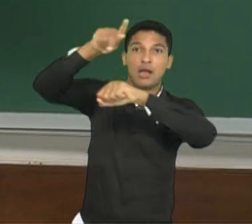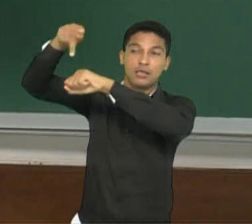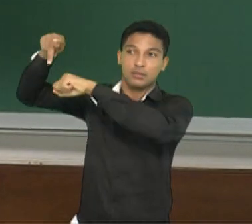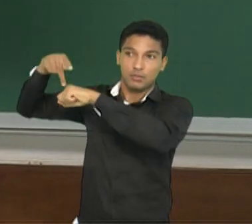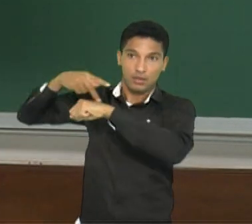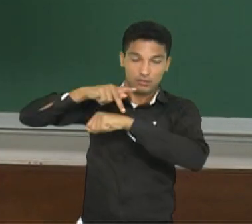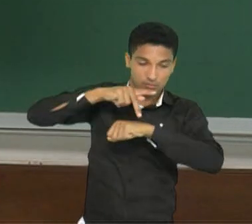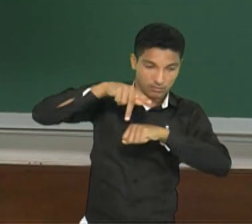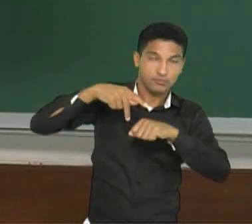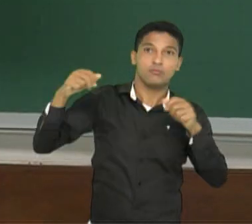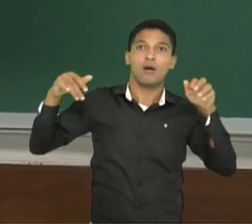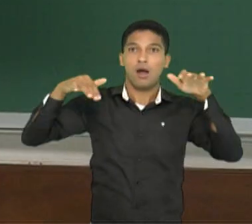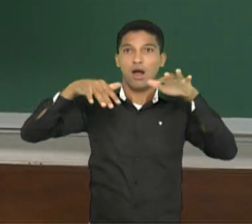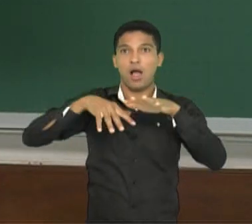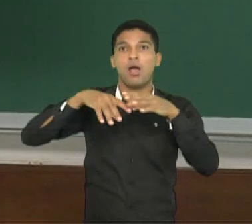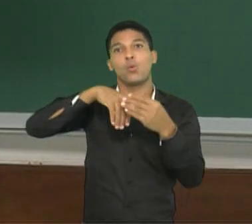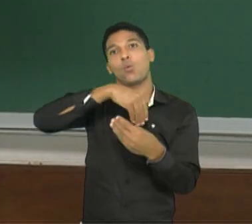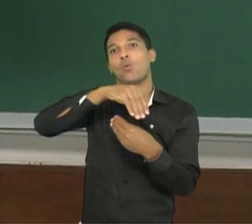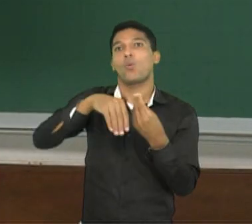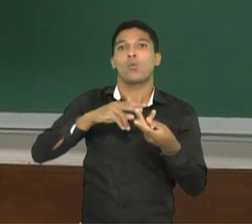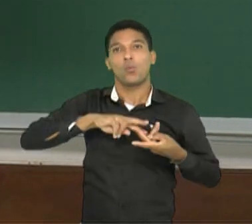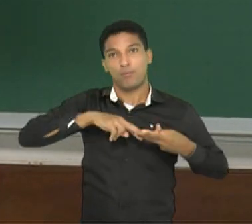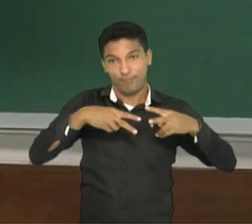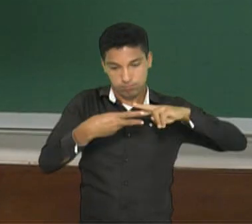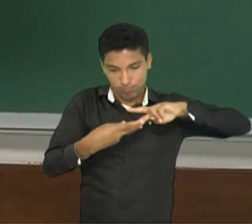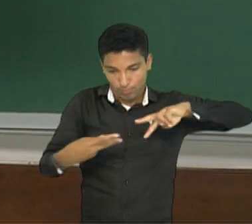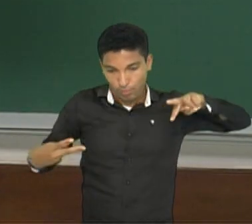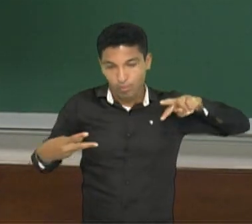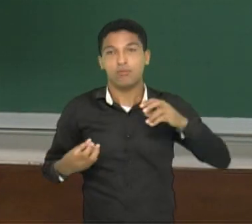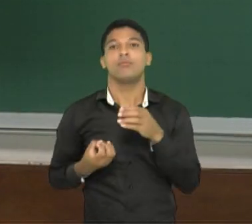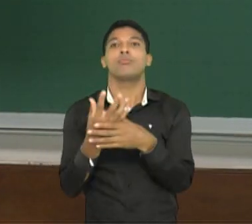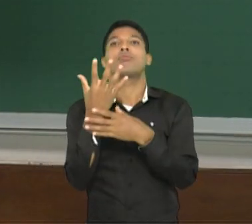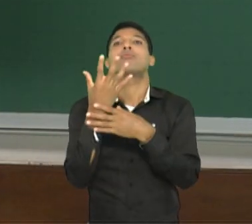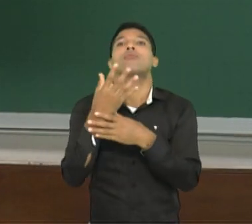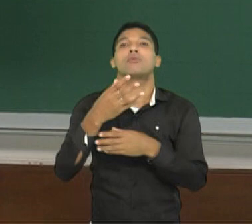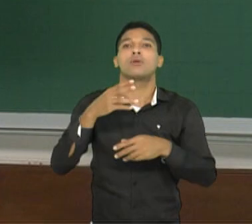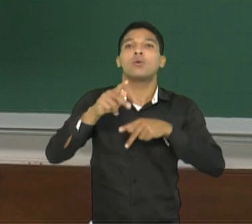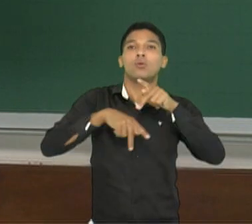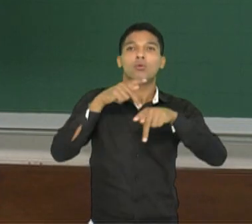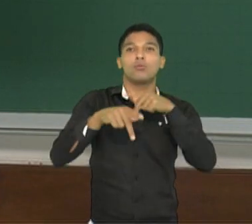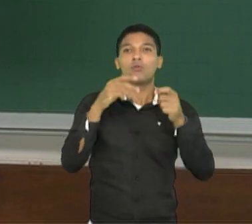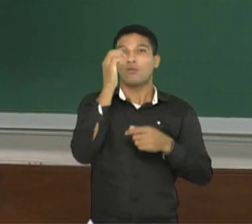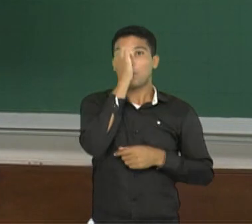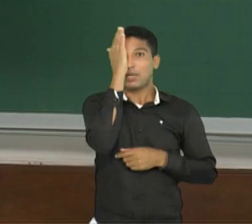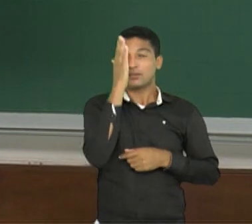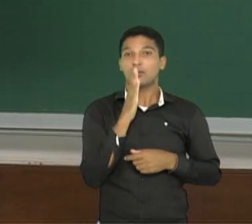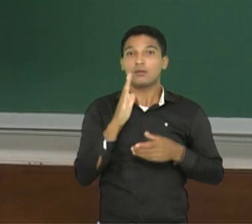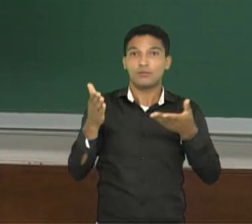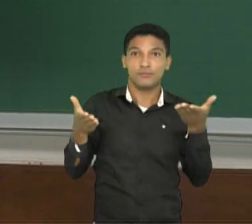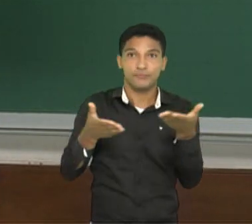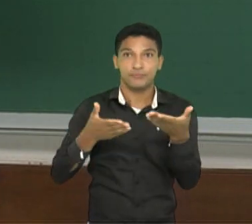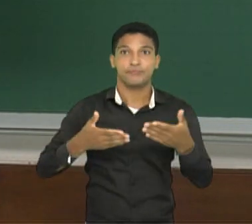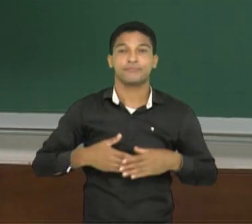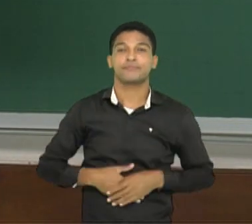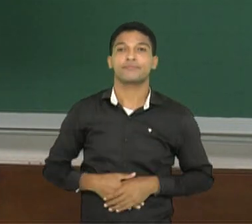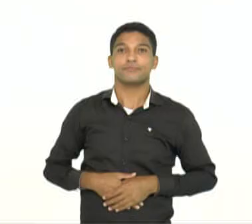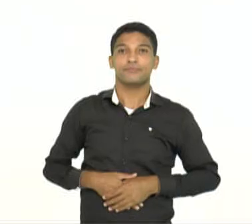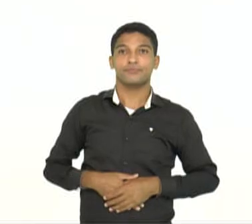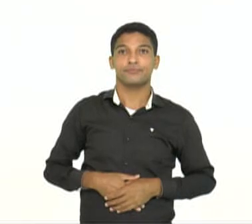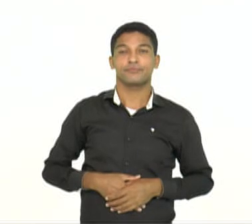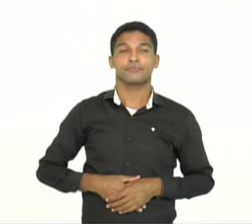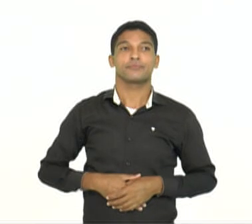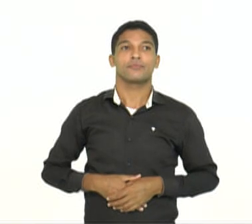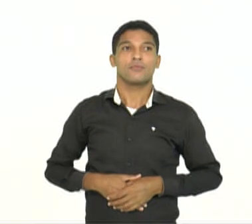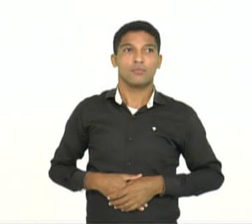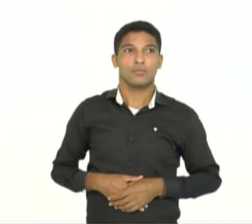brasileira hoje, certo? Então, bem importante relembrar essas duas informações ali, esses dois conceitos. E aí, o que nós começamos ali?